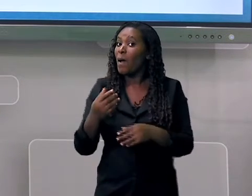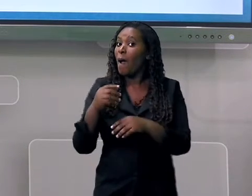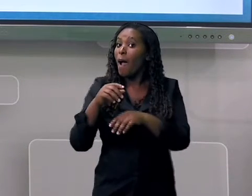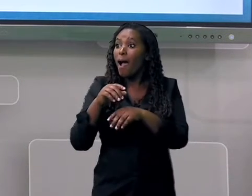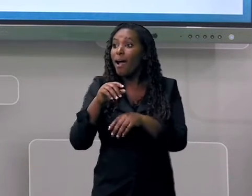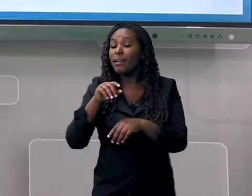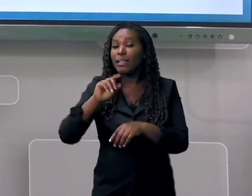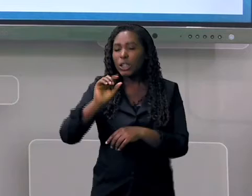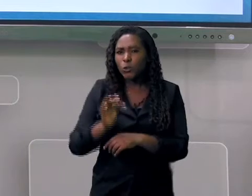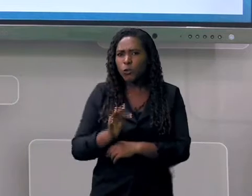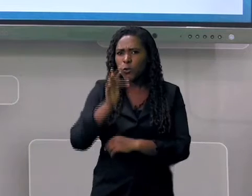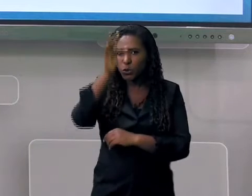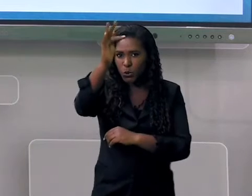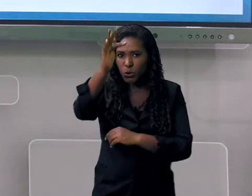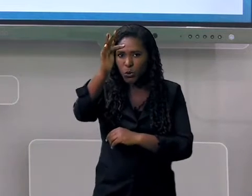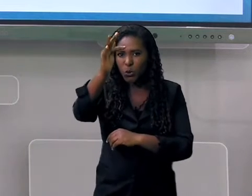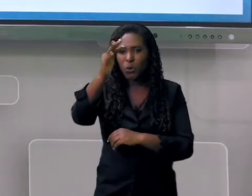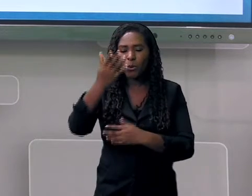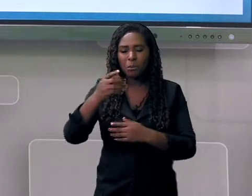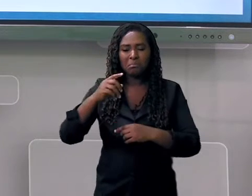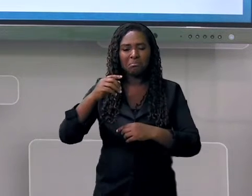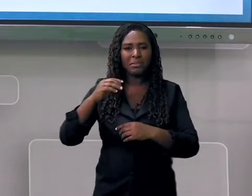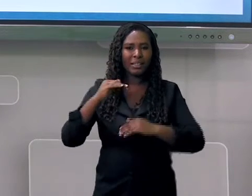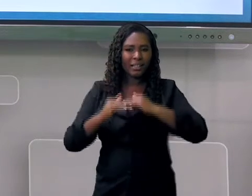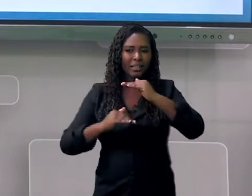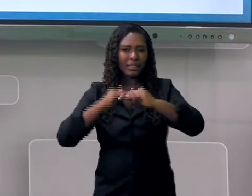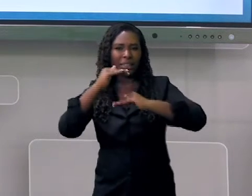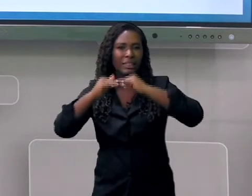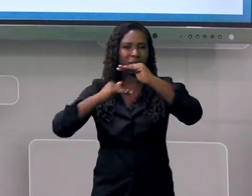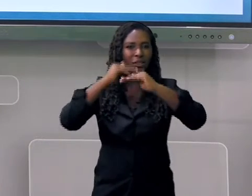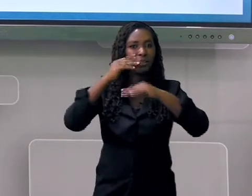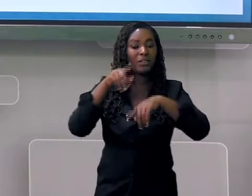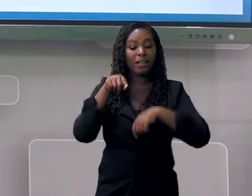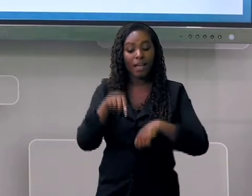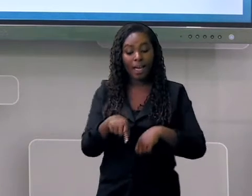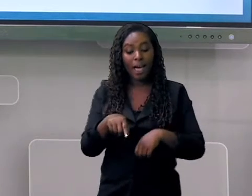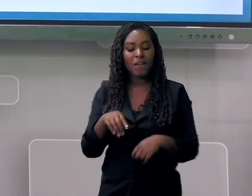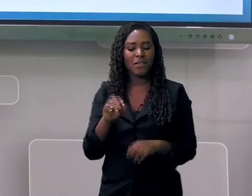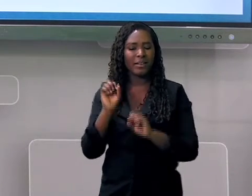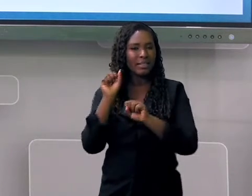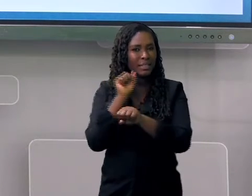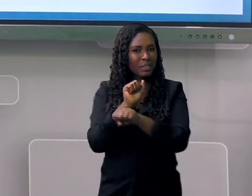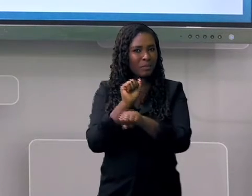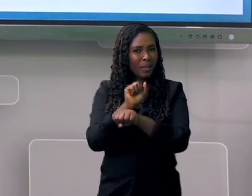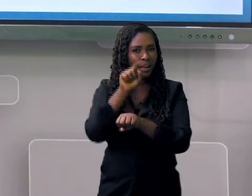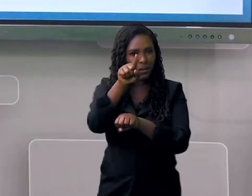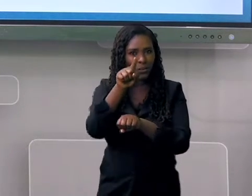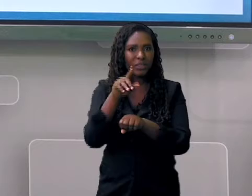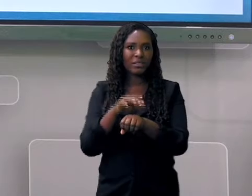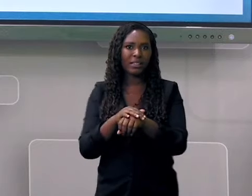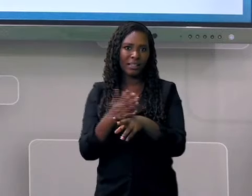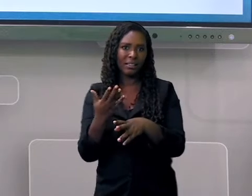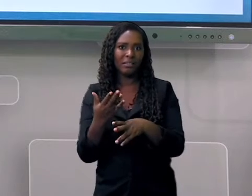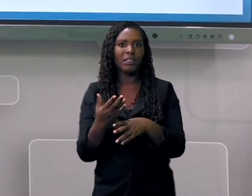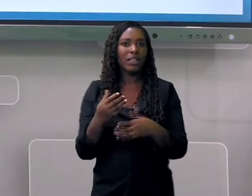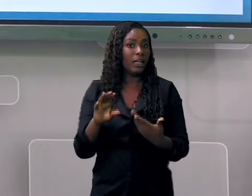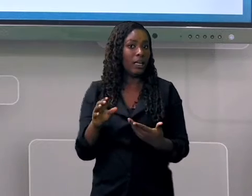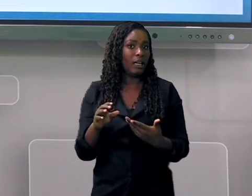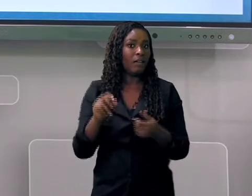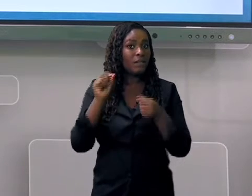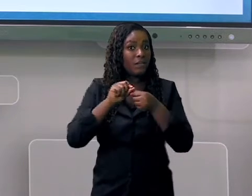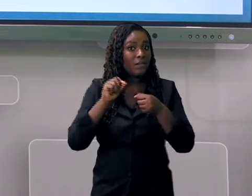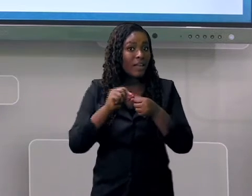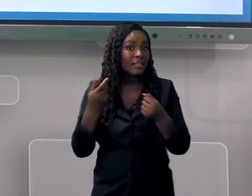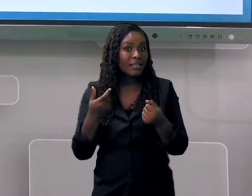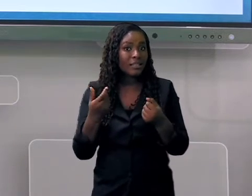dicas físicas funcionam muito bem quando a gente combina com a recompensa no final. Uma outra ajuda que você pode dar